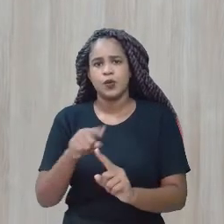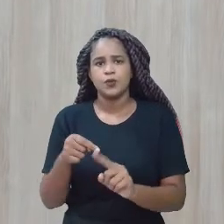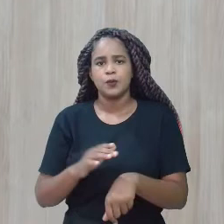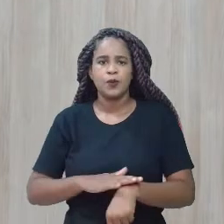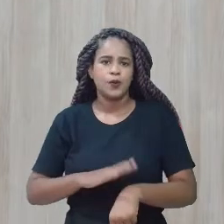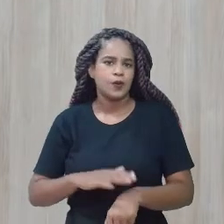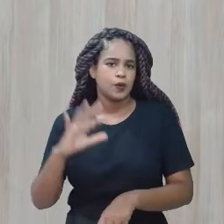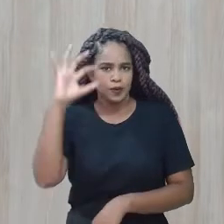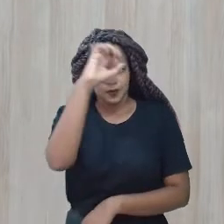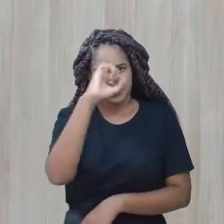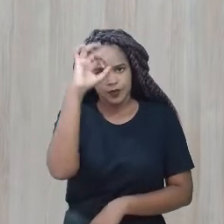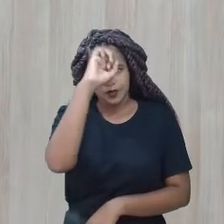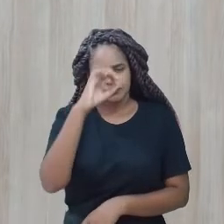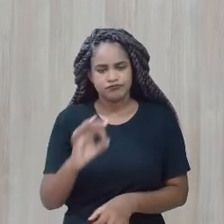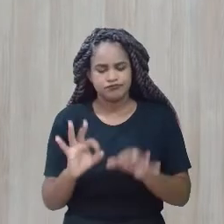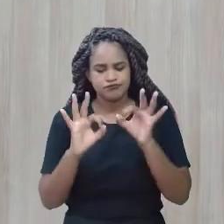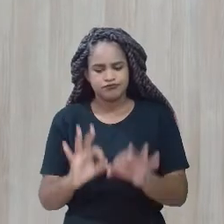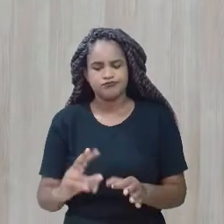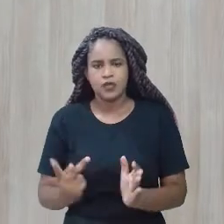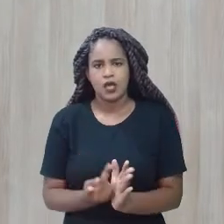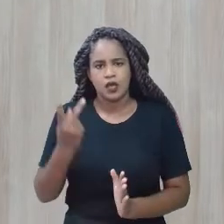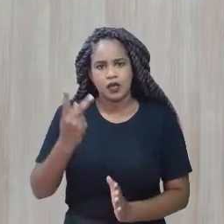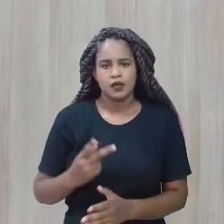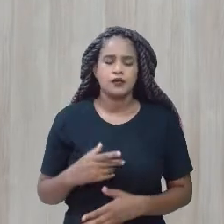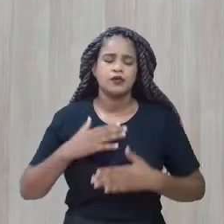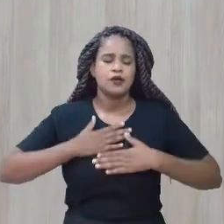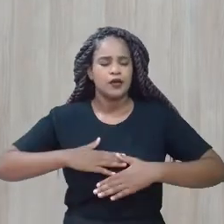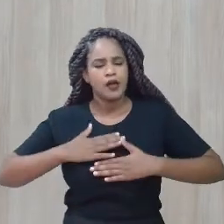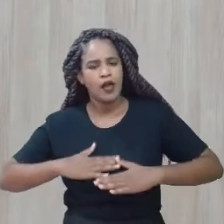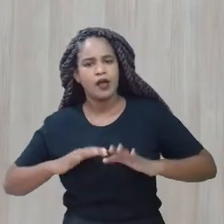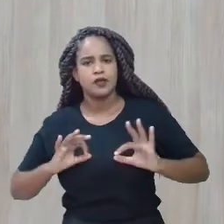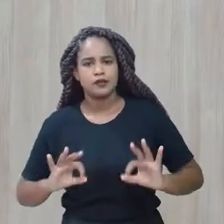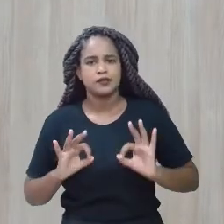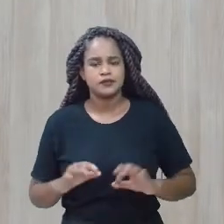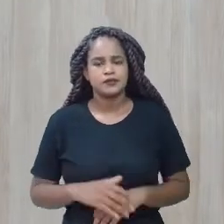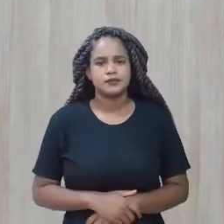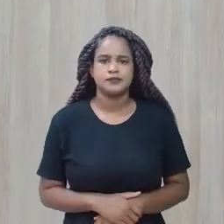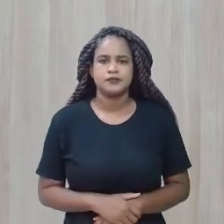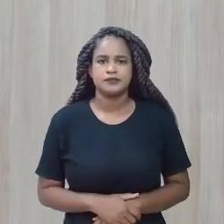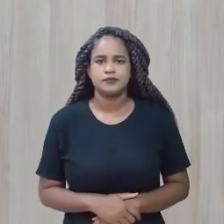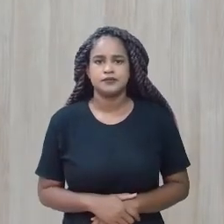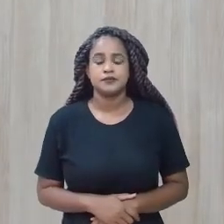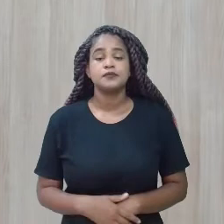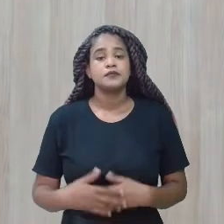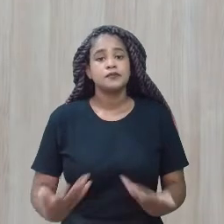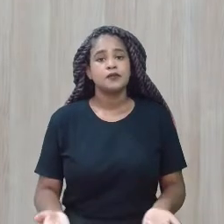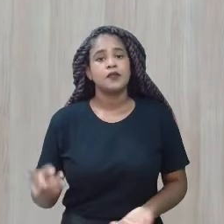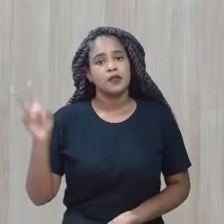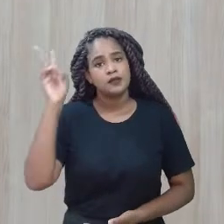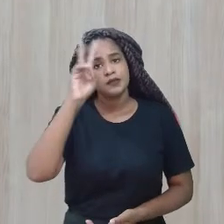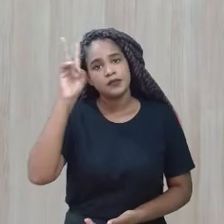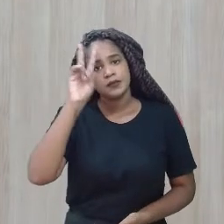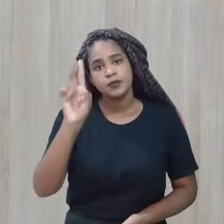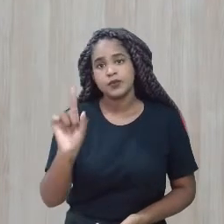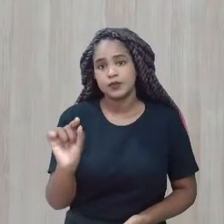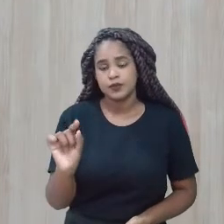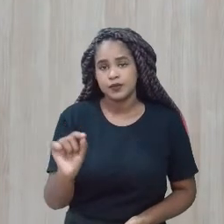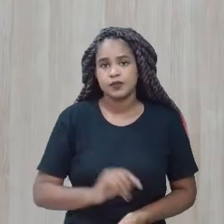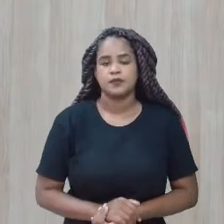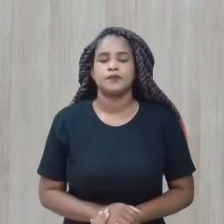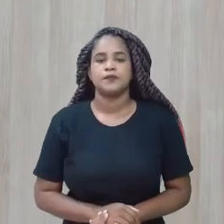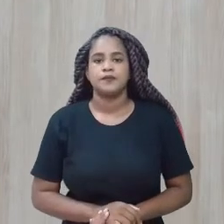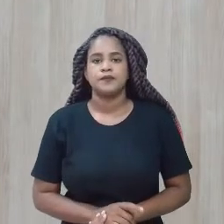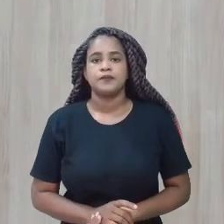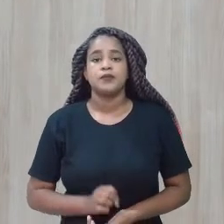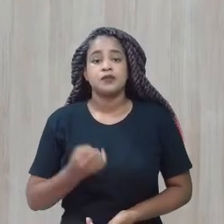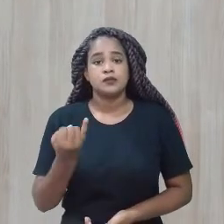de aprendizado aconteça com tranquilidade, não é? Então, lembra daquele detalhe quando pedimos com amor,